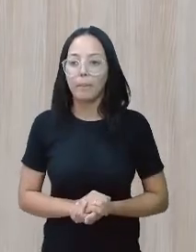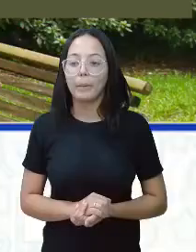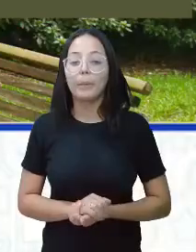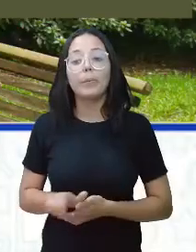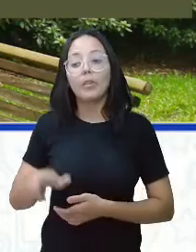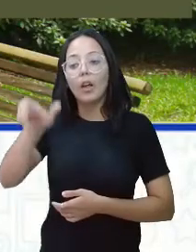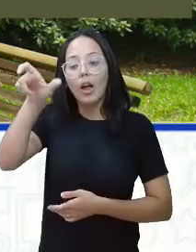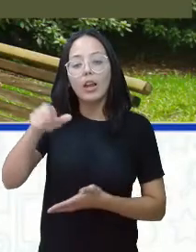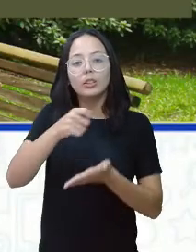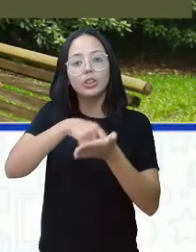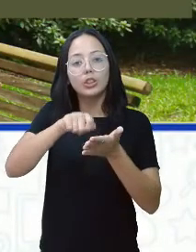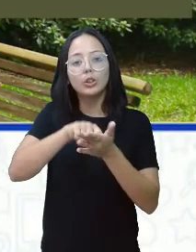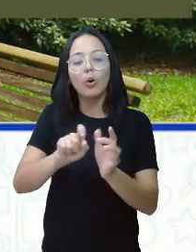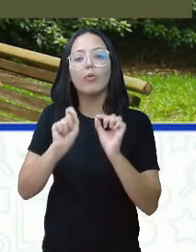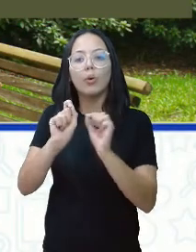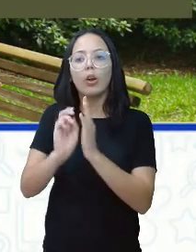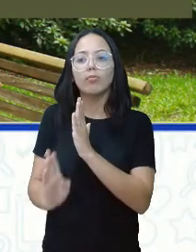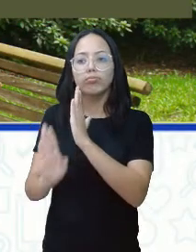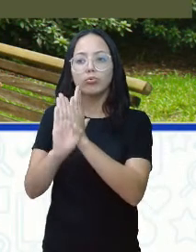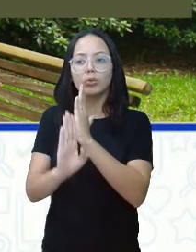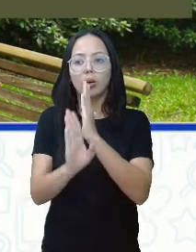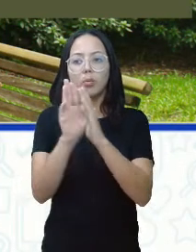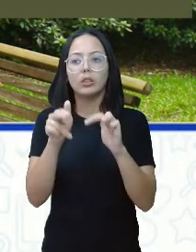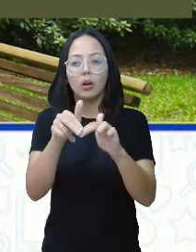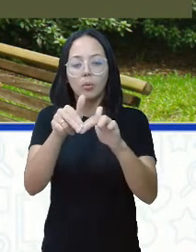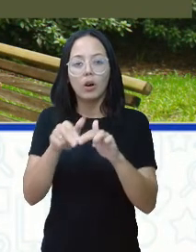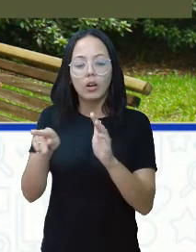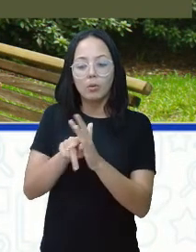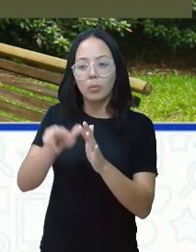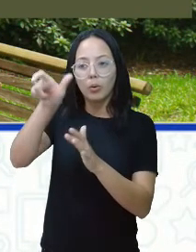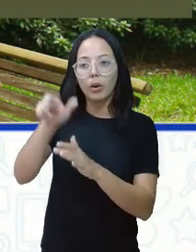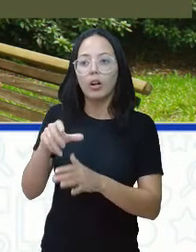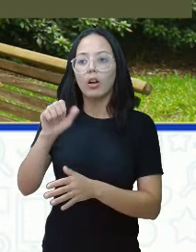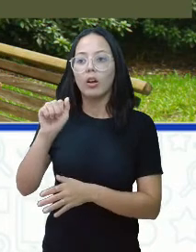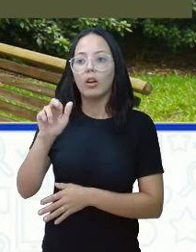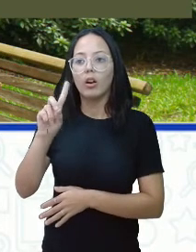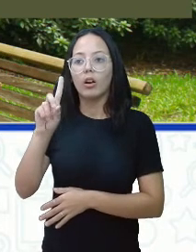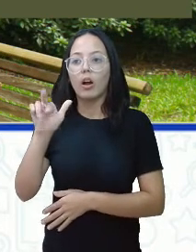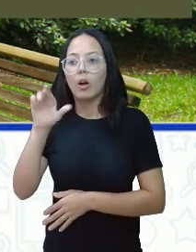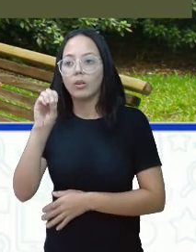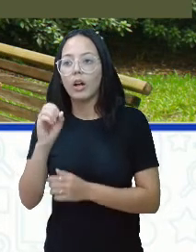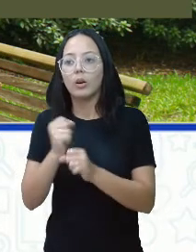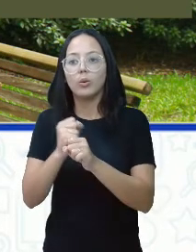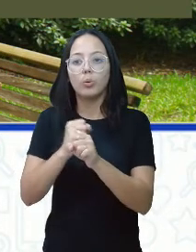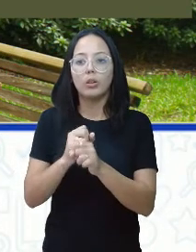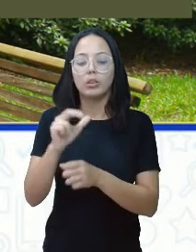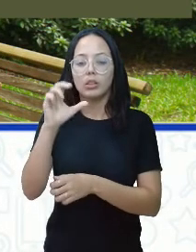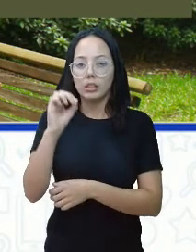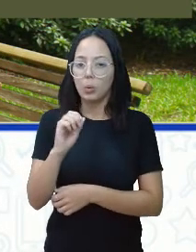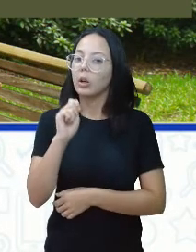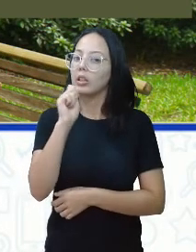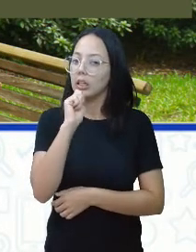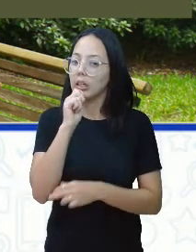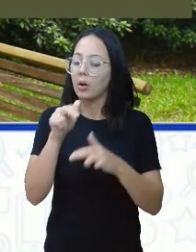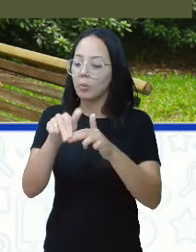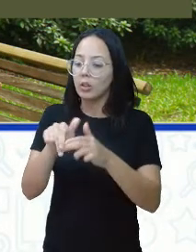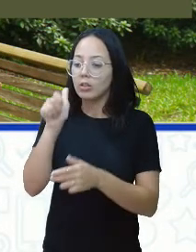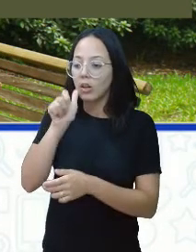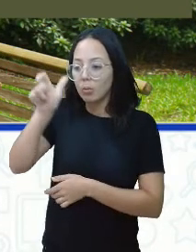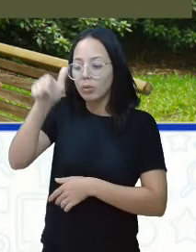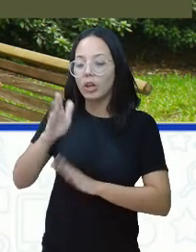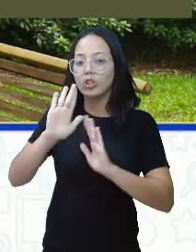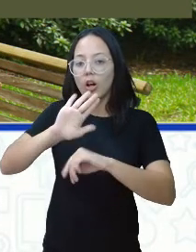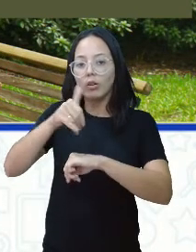A escritora foi descoberta, pelo jornalista Audálio Dantas, na década de 50 ainda. Carolina estava em uma